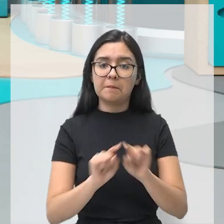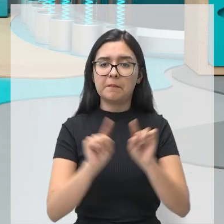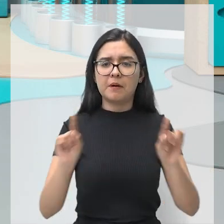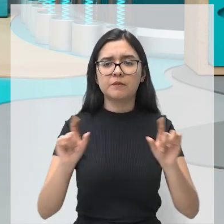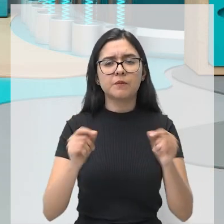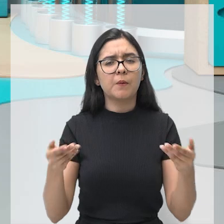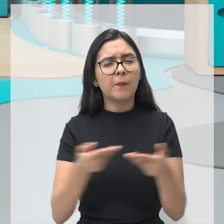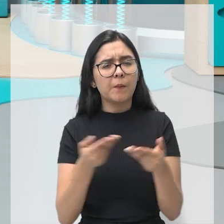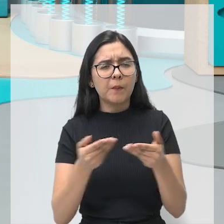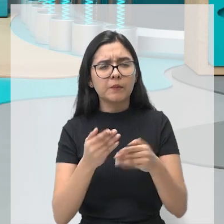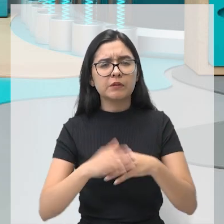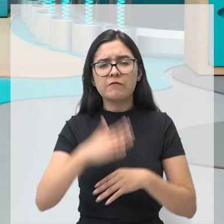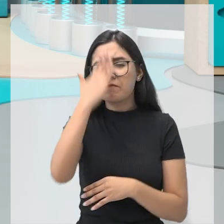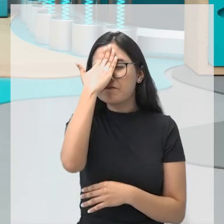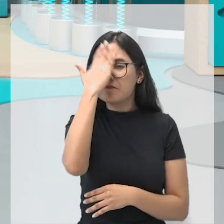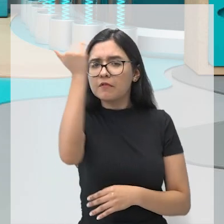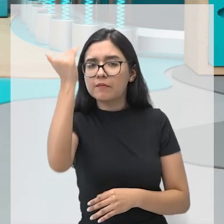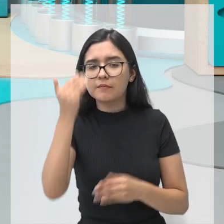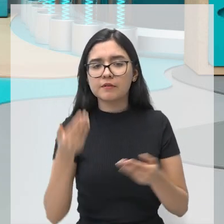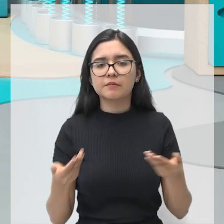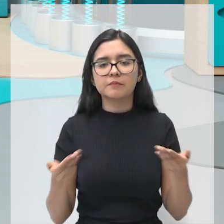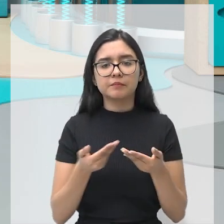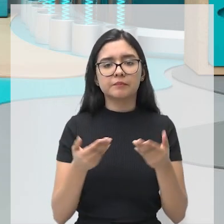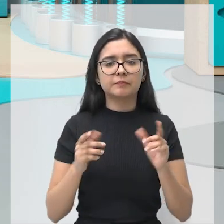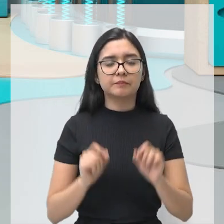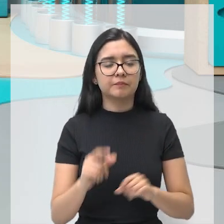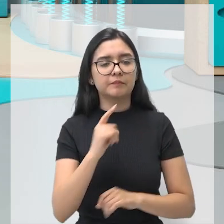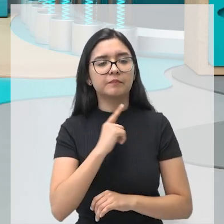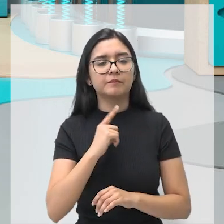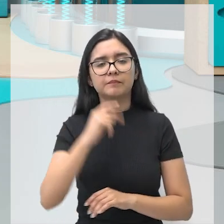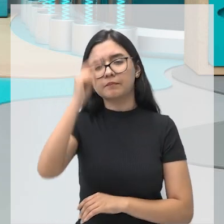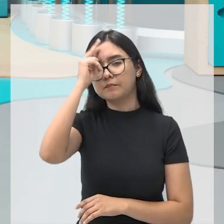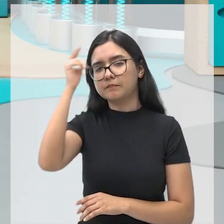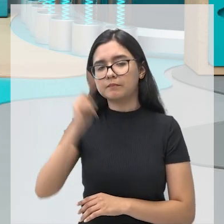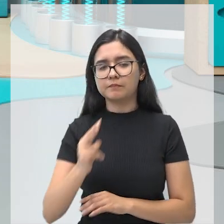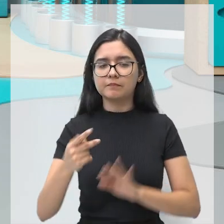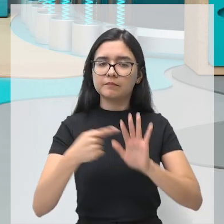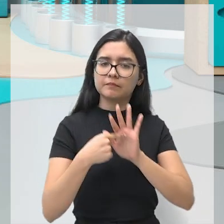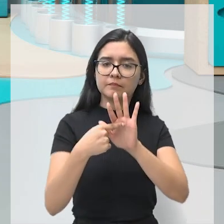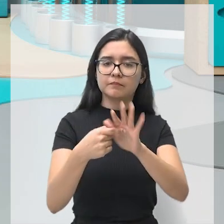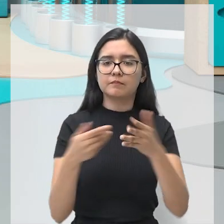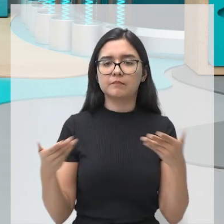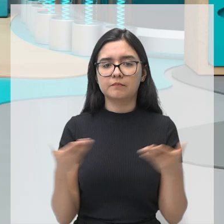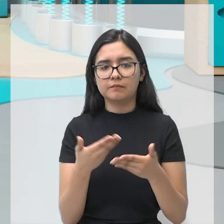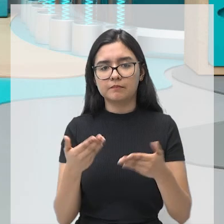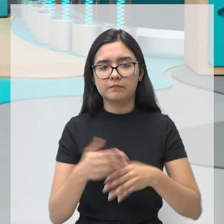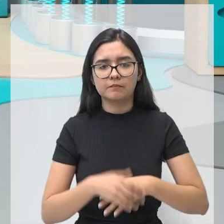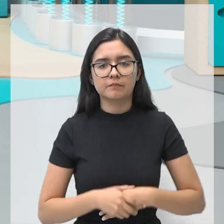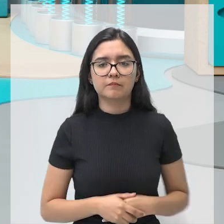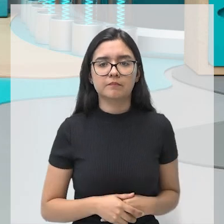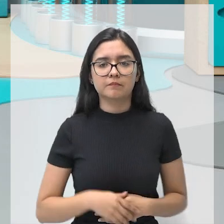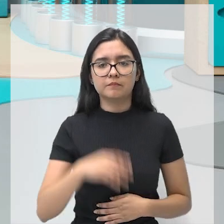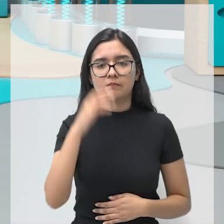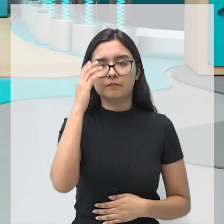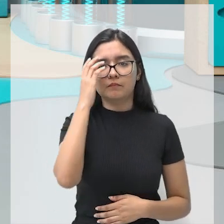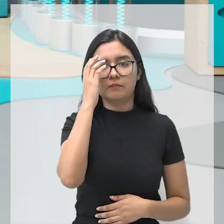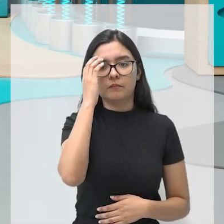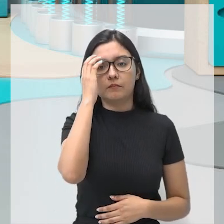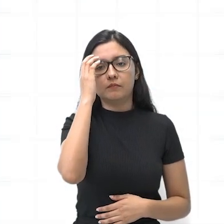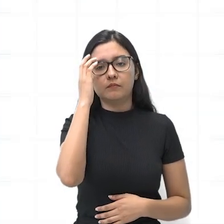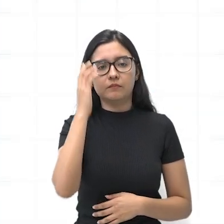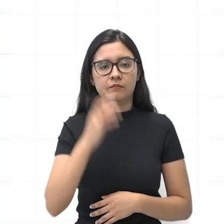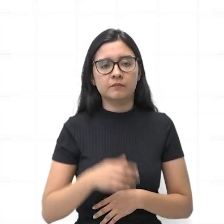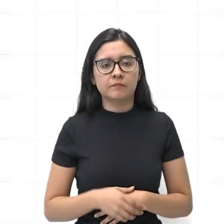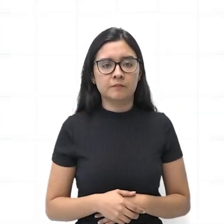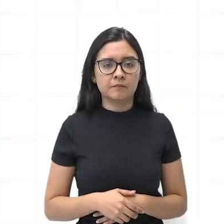auge hoje, ela não apareceu nos dias de hoje. A gente tem um pouquinho da história dela que aparece na cartela para vocês agora, tá bom? Olha